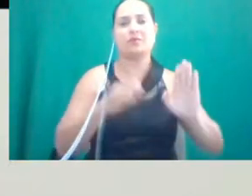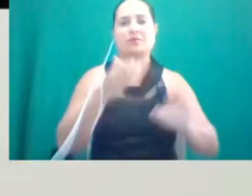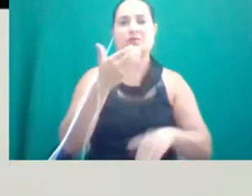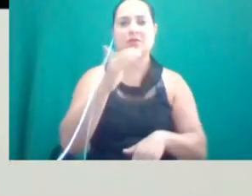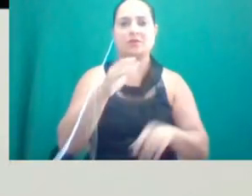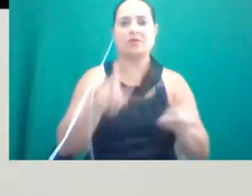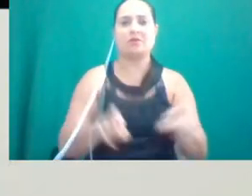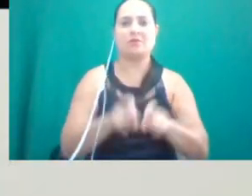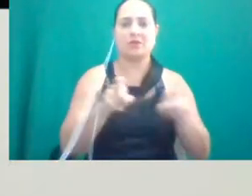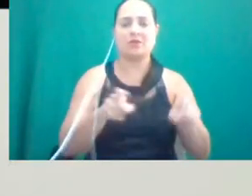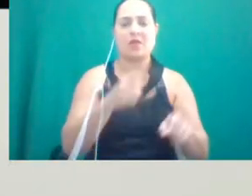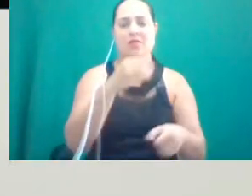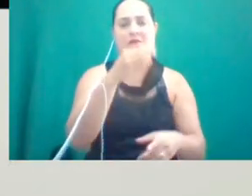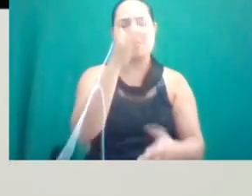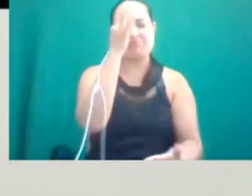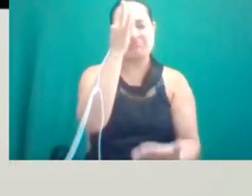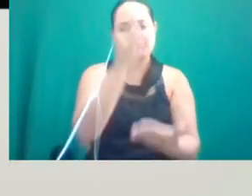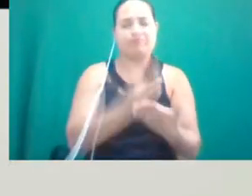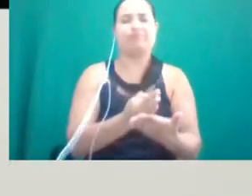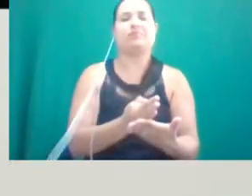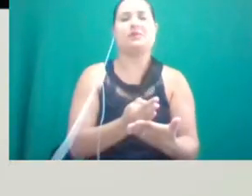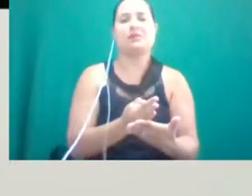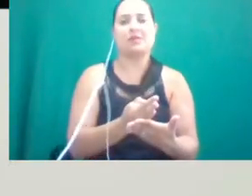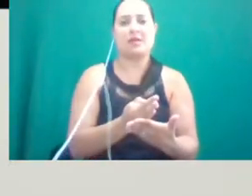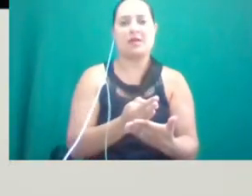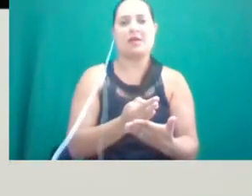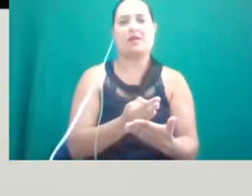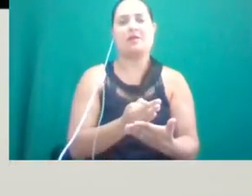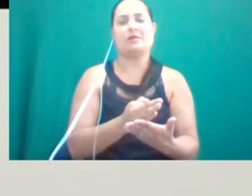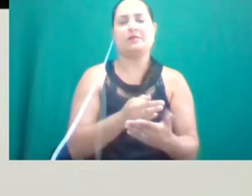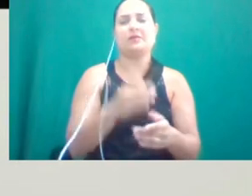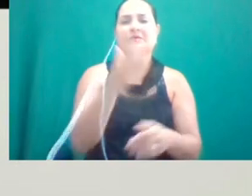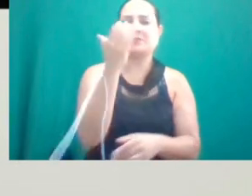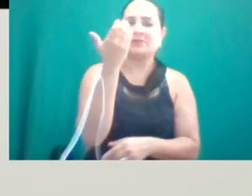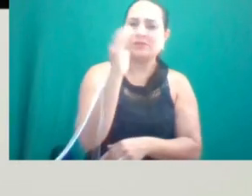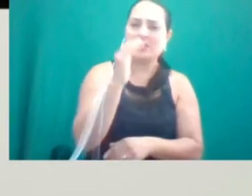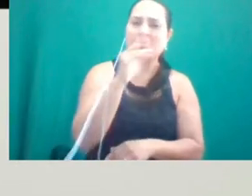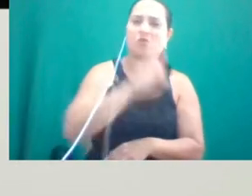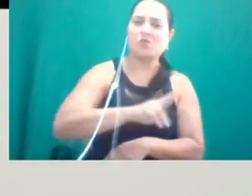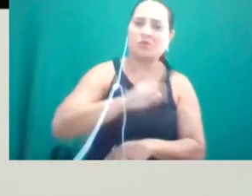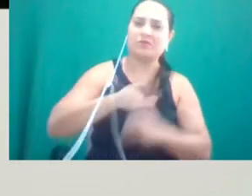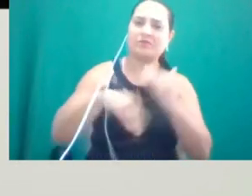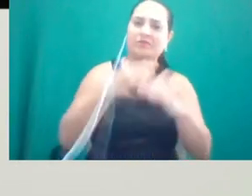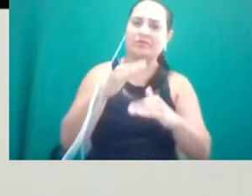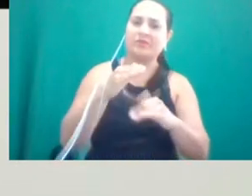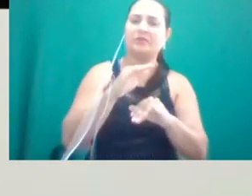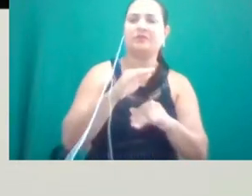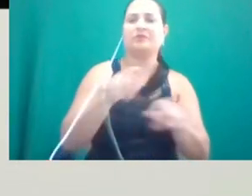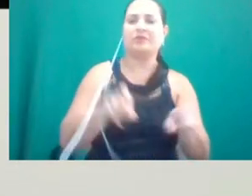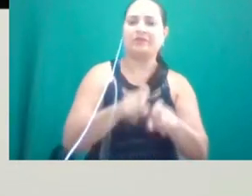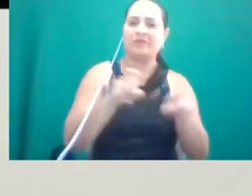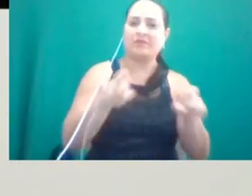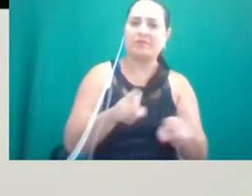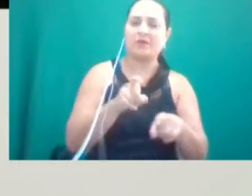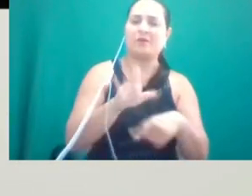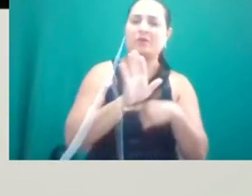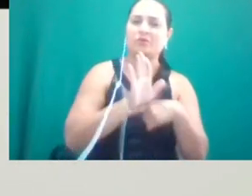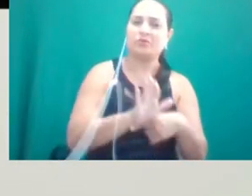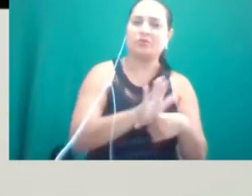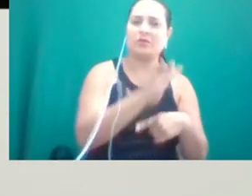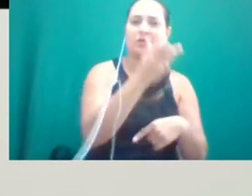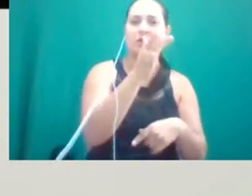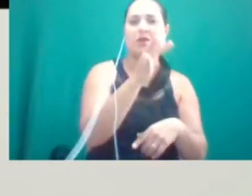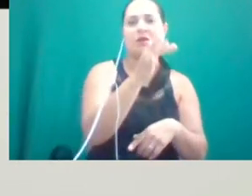Juro, no exercício da profissão de cientista do consumo, atuar na produção de conhecimento e desenvolvimento de